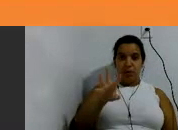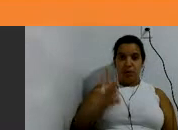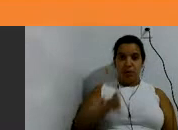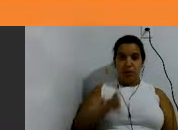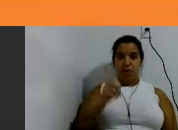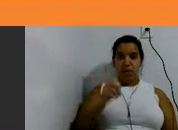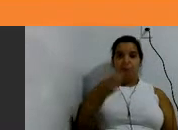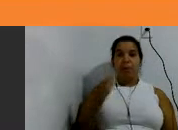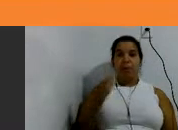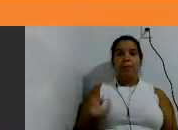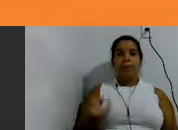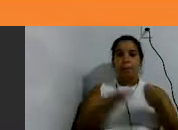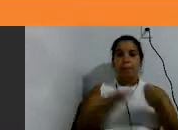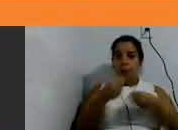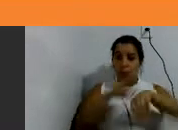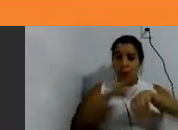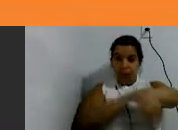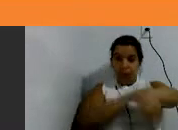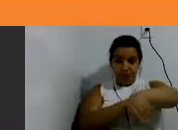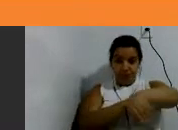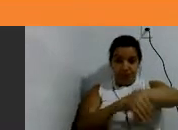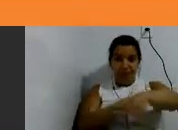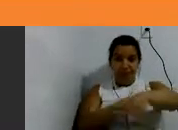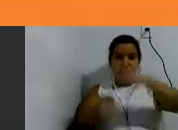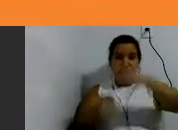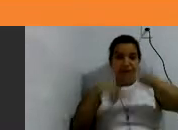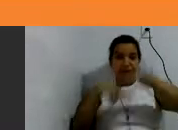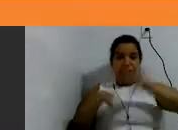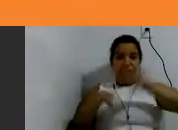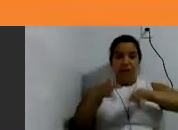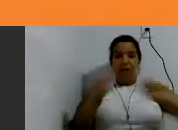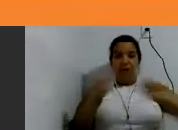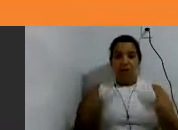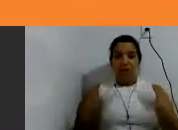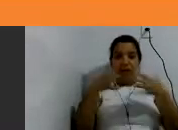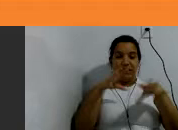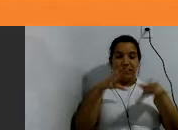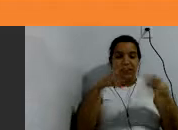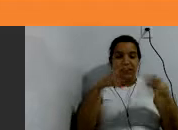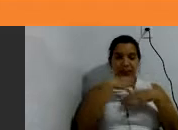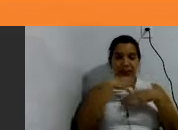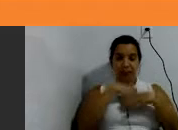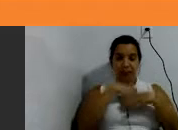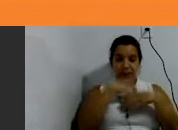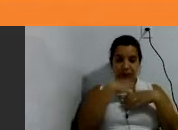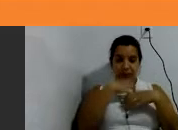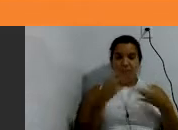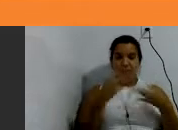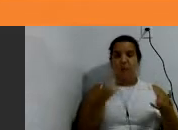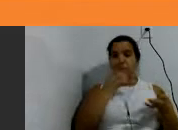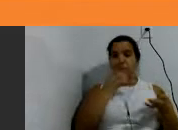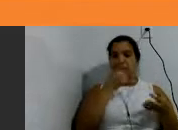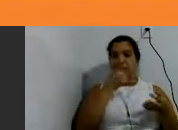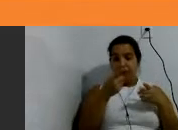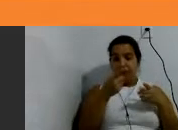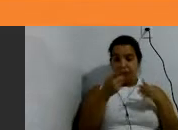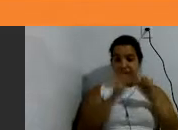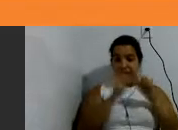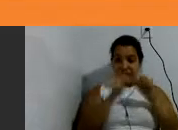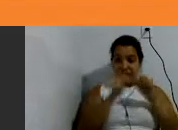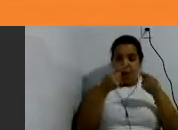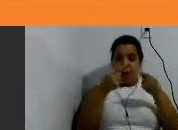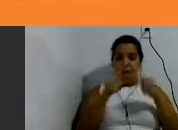é um teste intradérmico que avalia reação de hipersensibilidade. Então, a gente vai aplicar antígeno